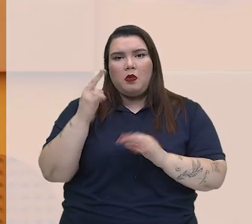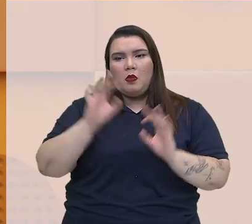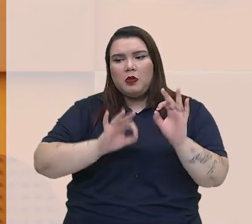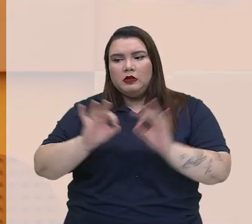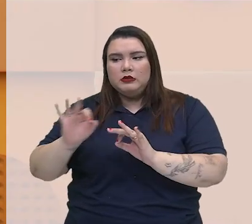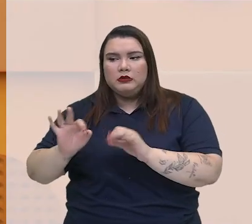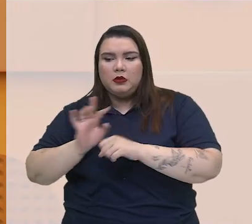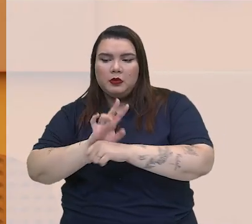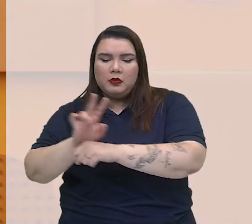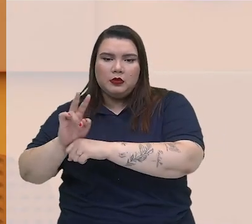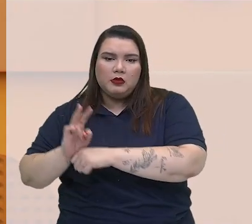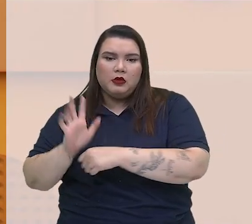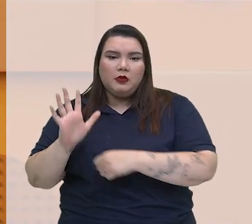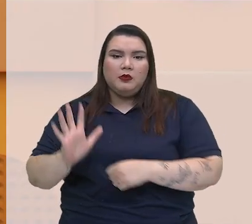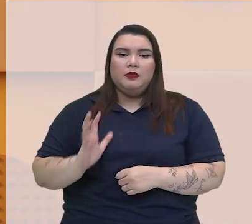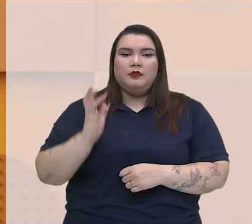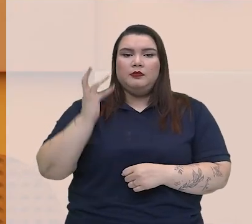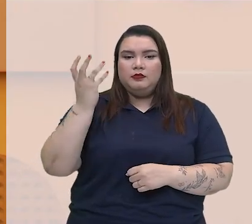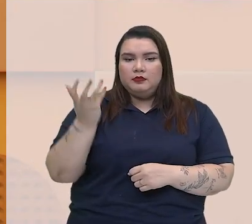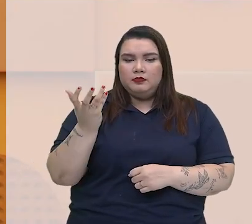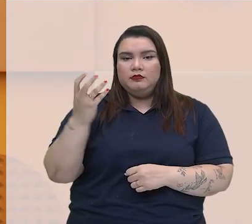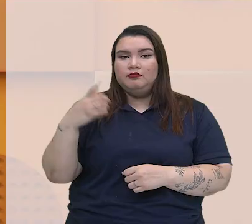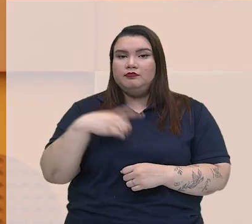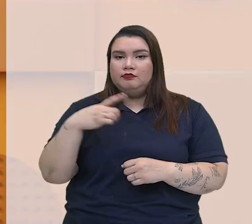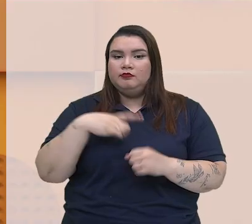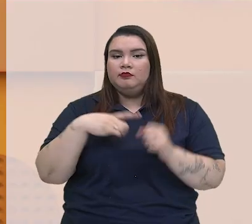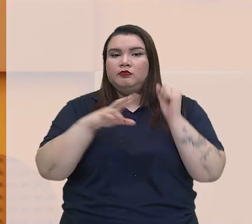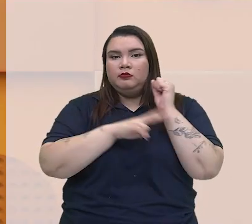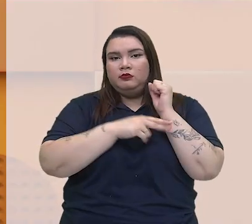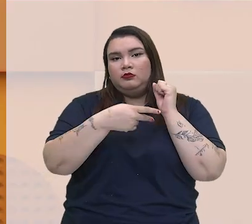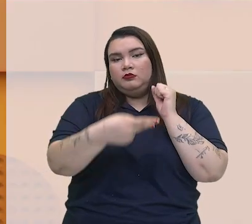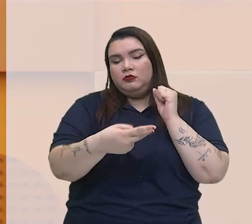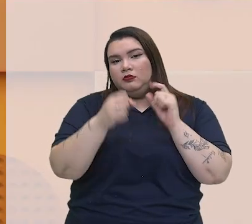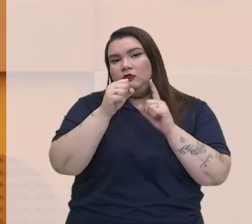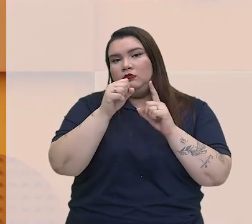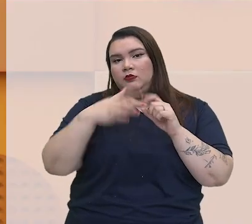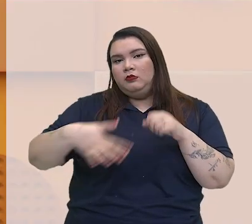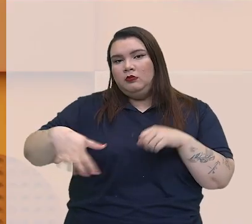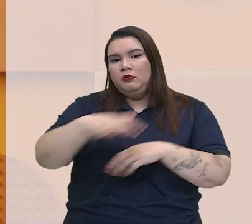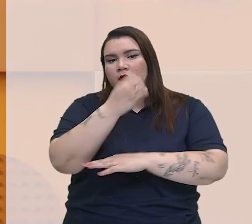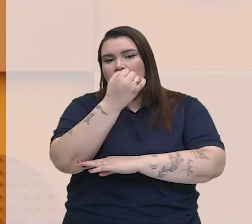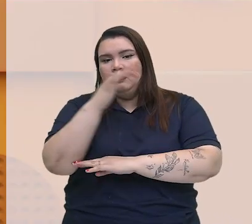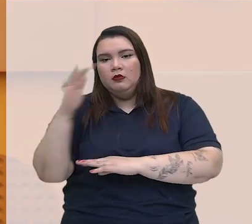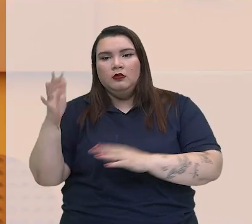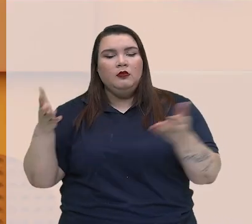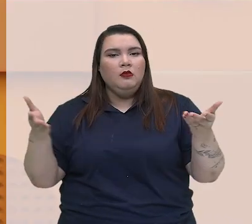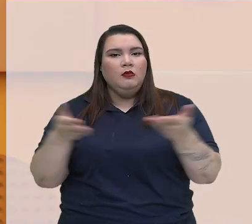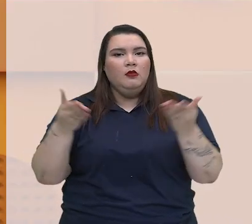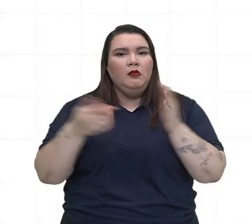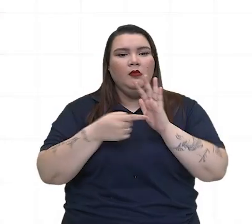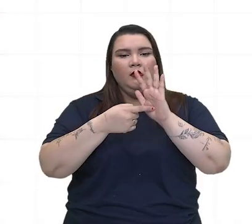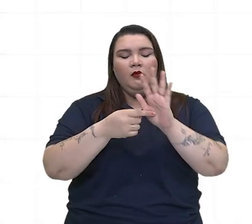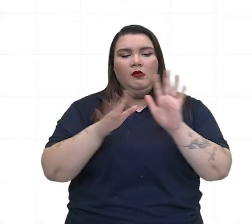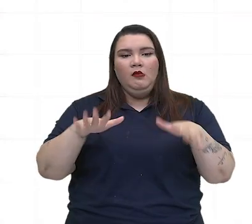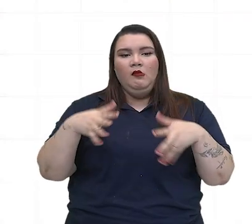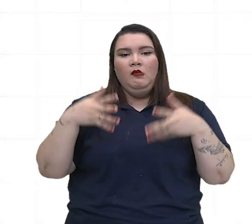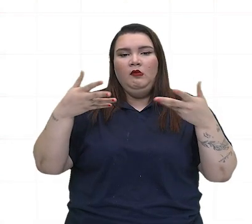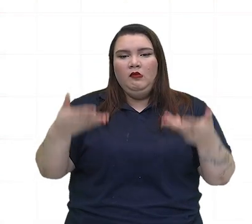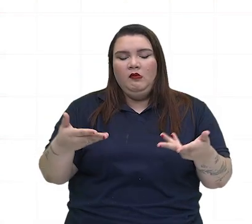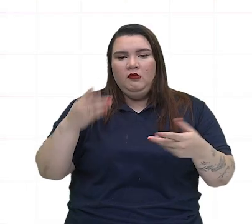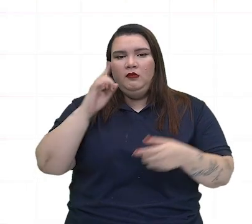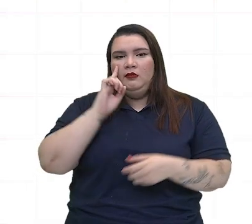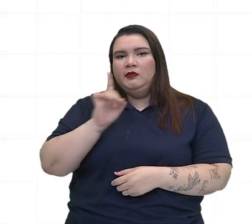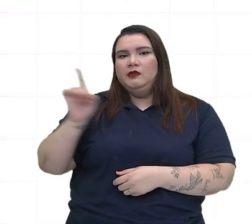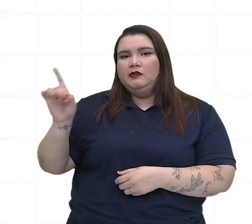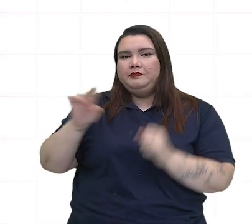dos ramais, ocorrem muitos impactos ambientais. E aí a gente vai verificar quais são esses